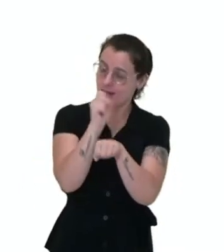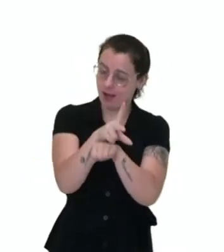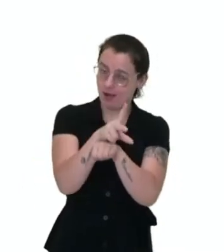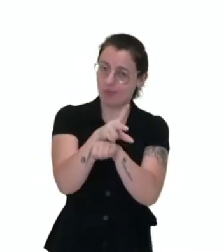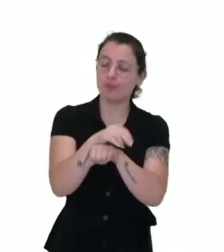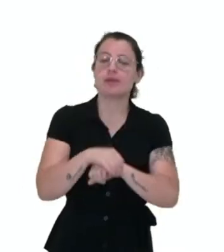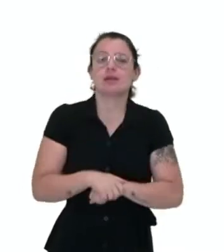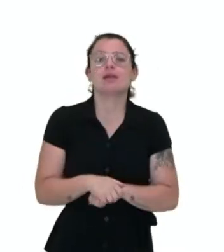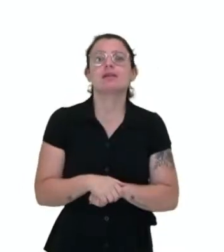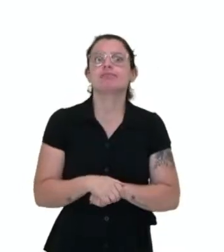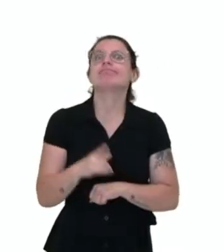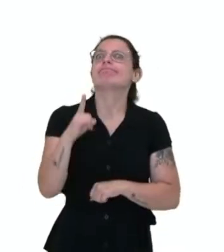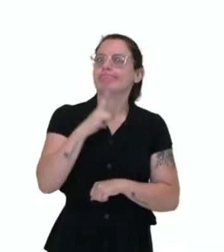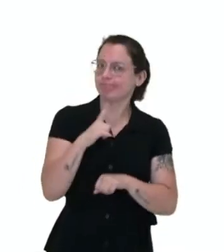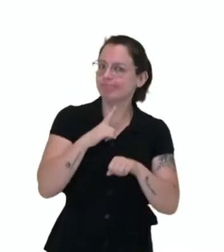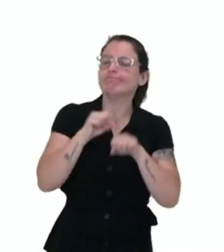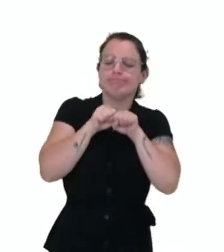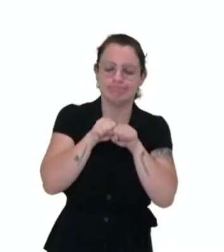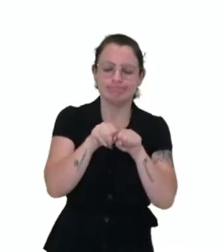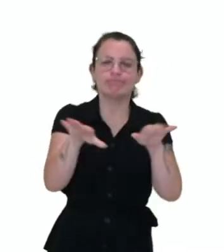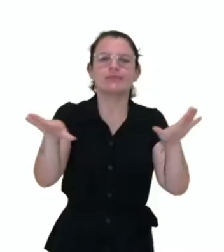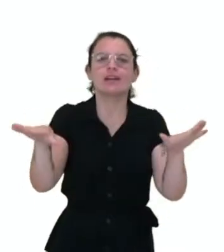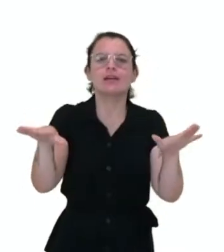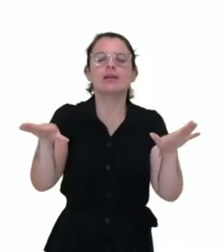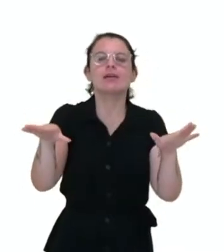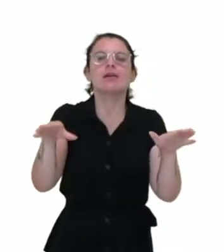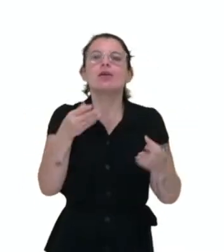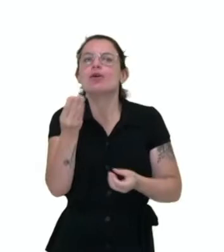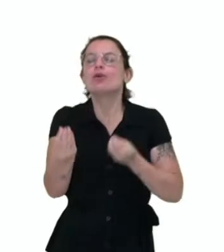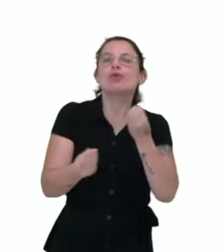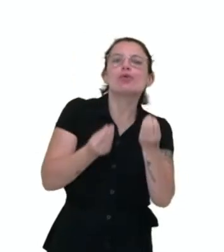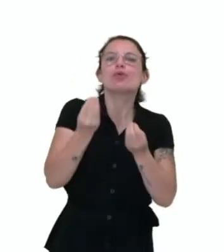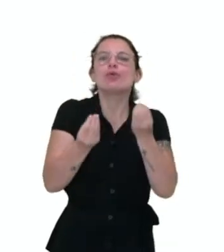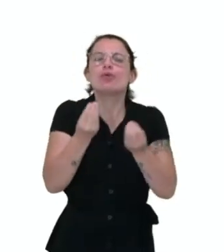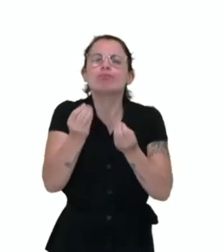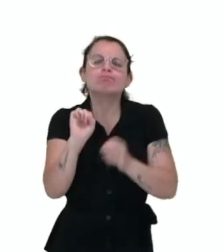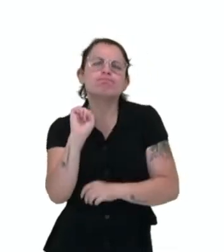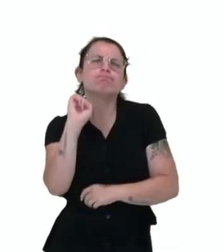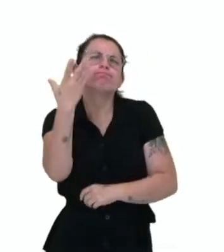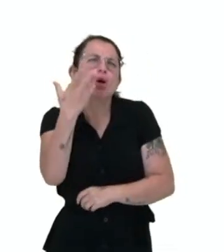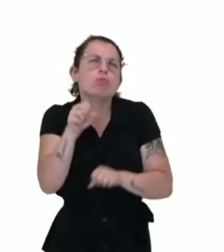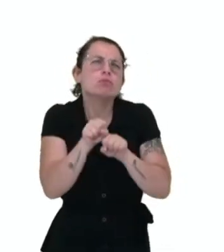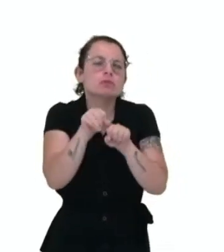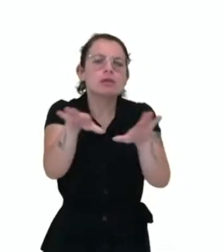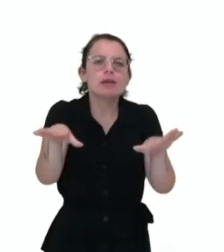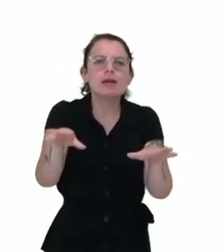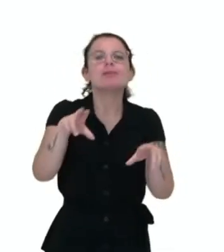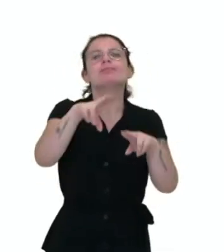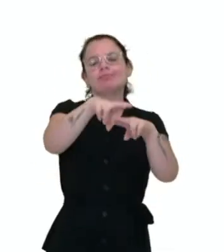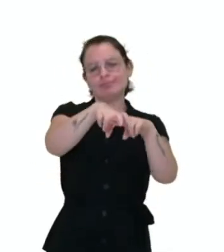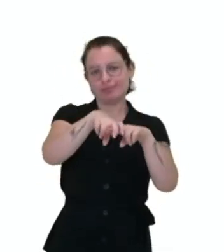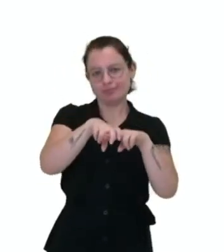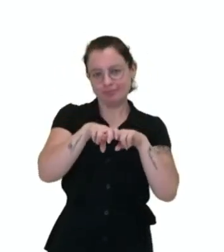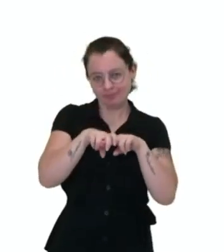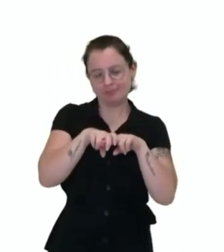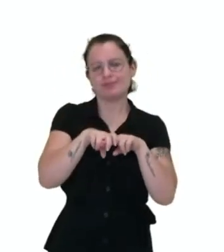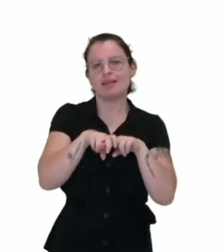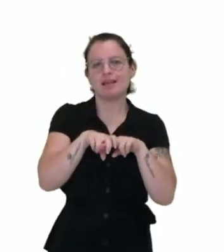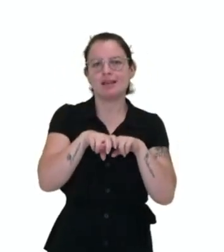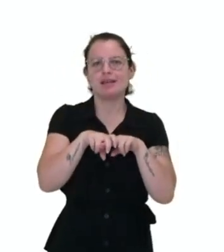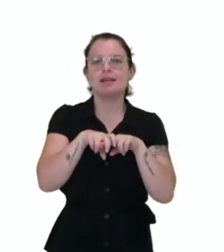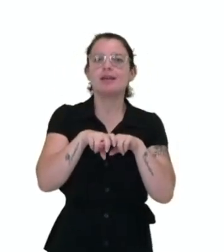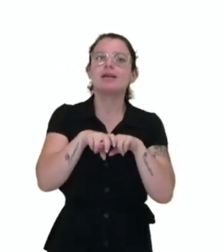e contagiosa. E a principal causa de transmissão ocorre através